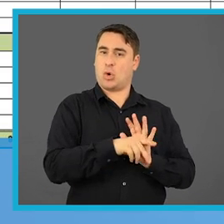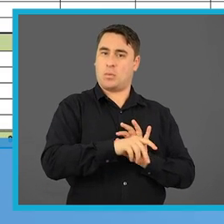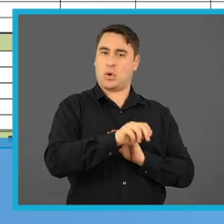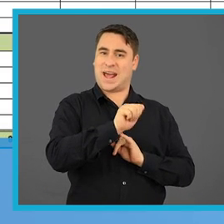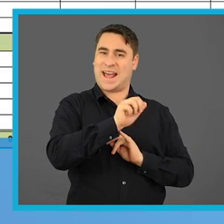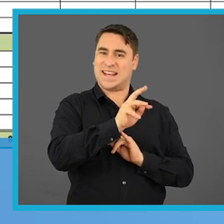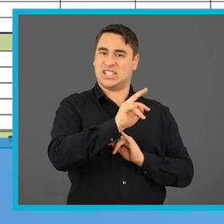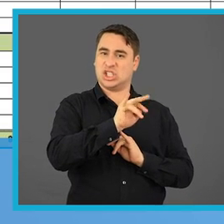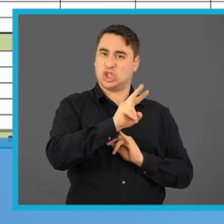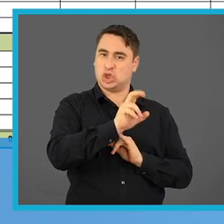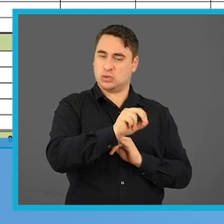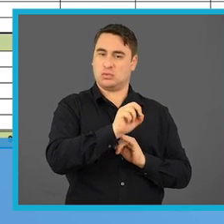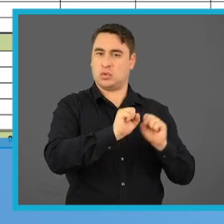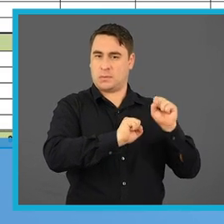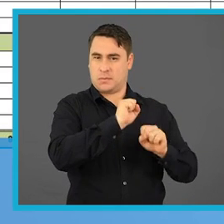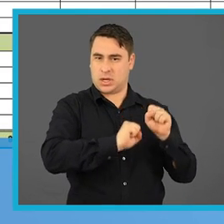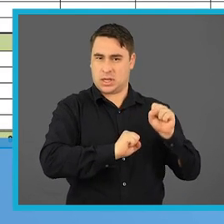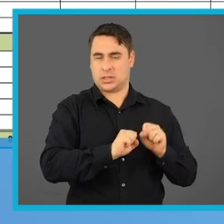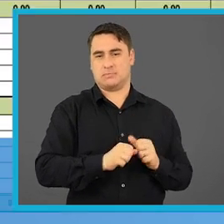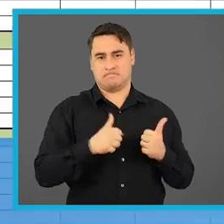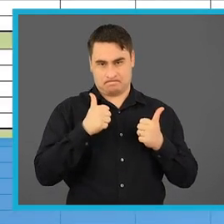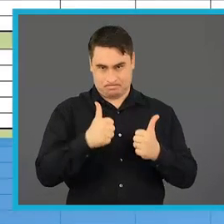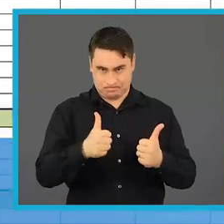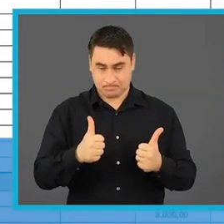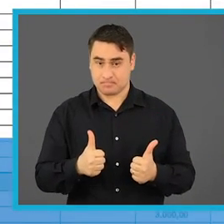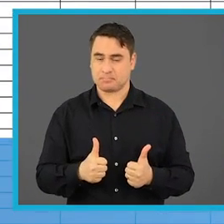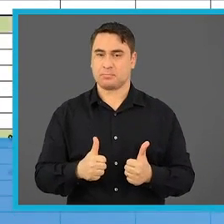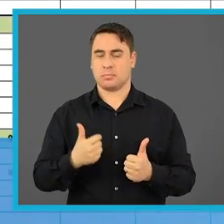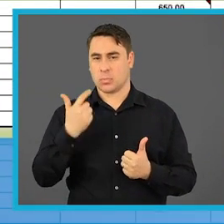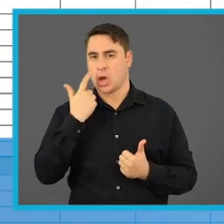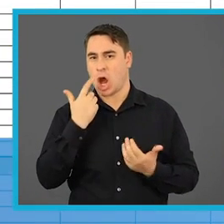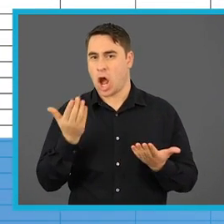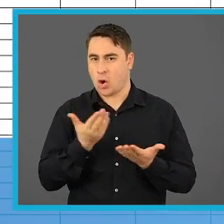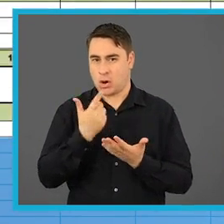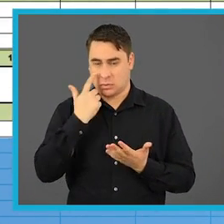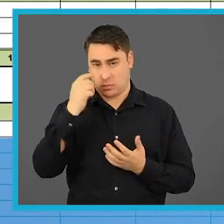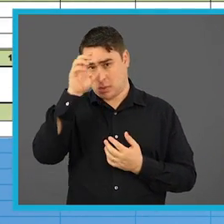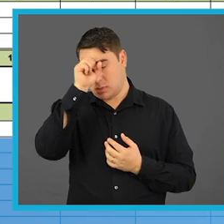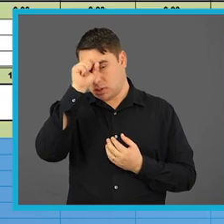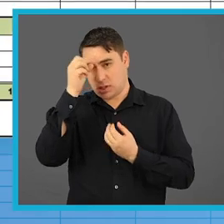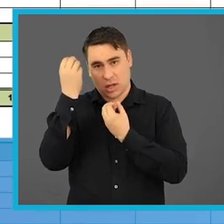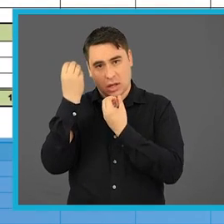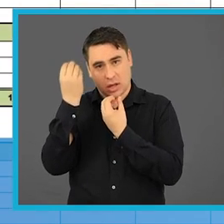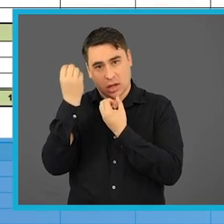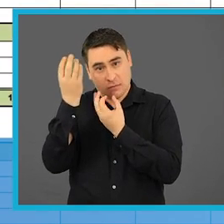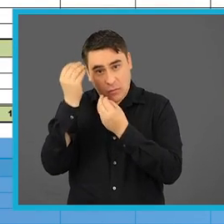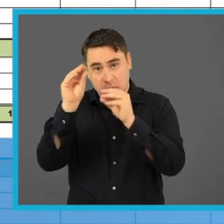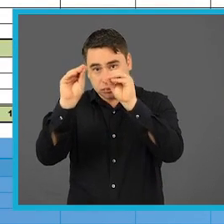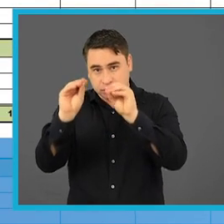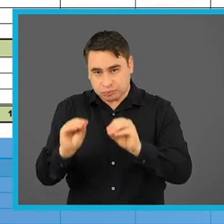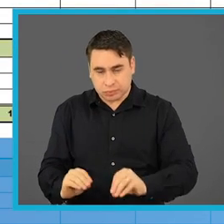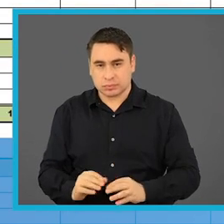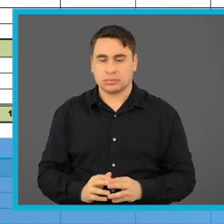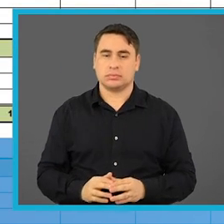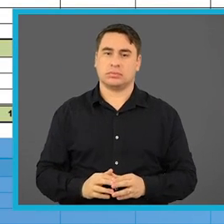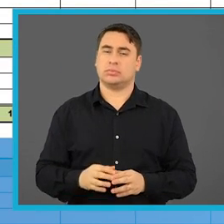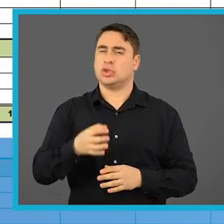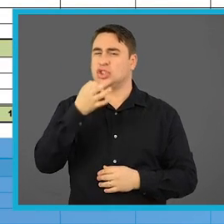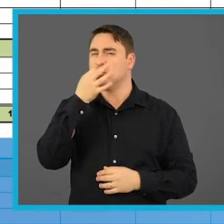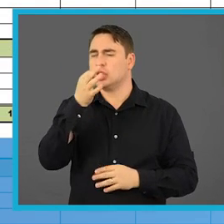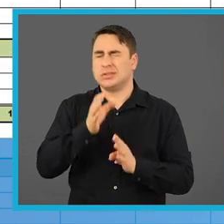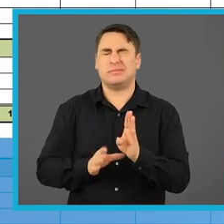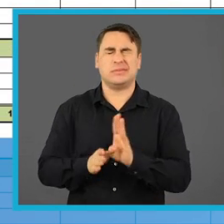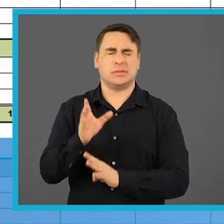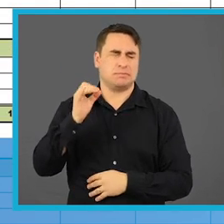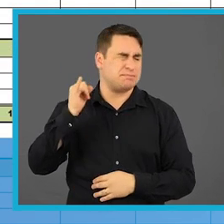imobilizado, ou seja, vai se tornar um bem da empresa. Feito isso, vamos aprender agora a inserir as informações.